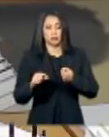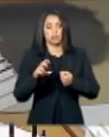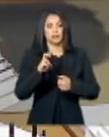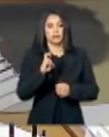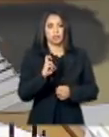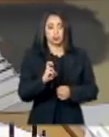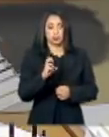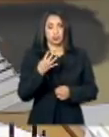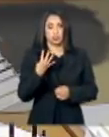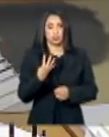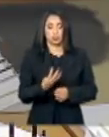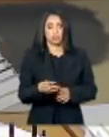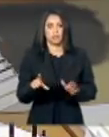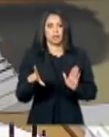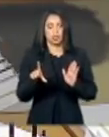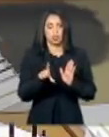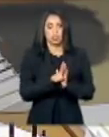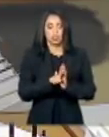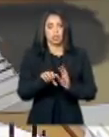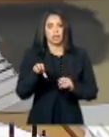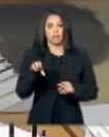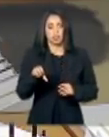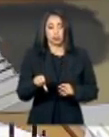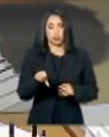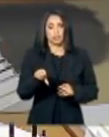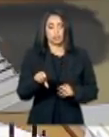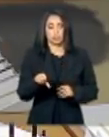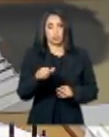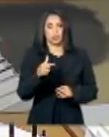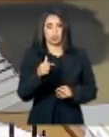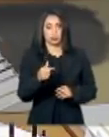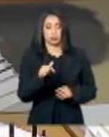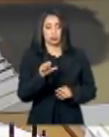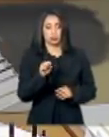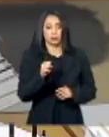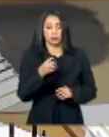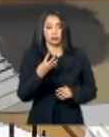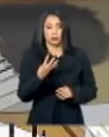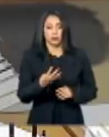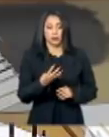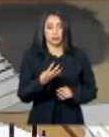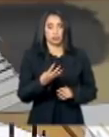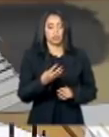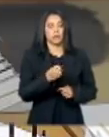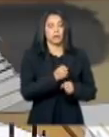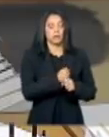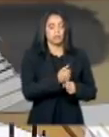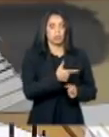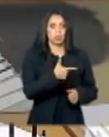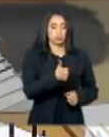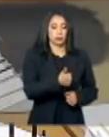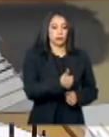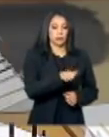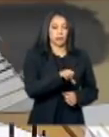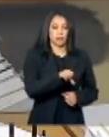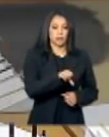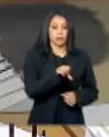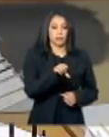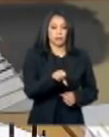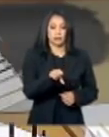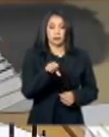da lei 9.784 de 99 não houve